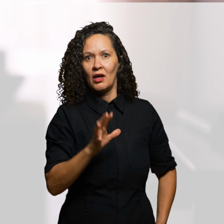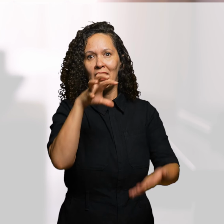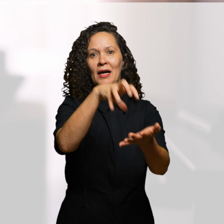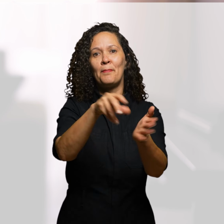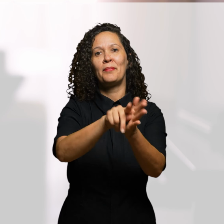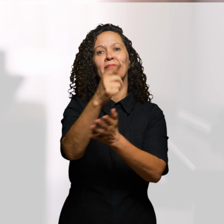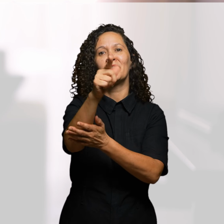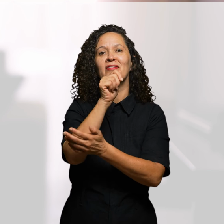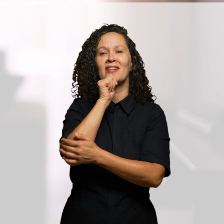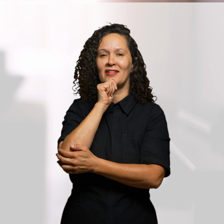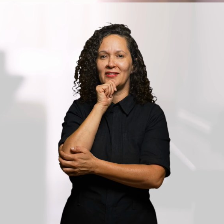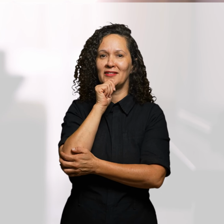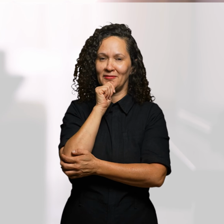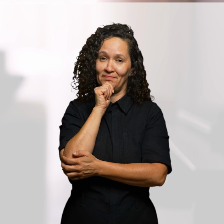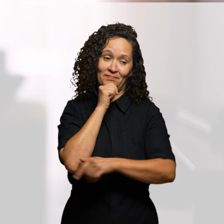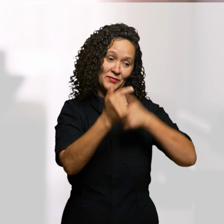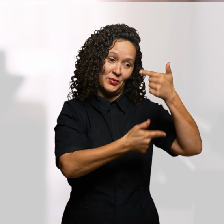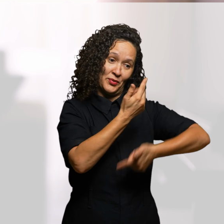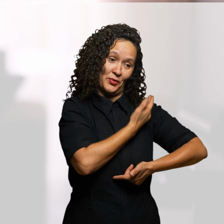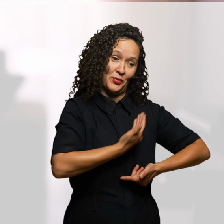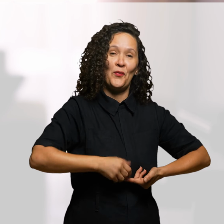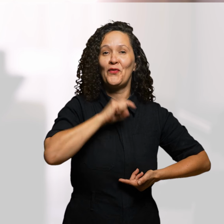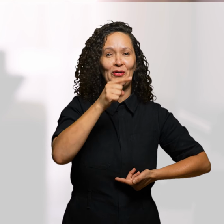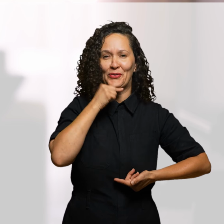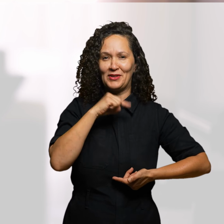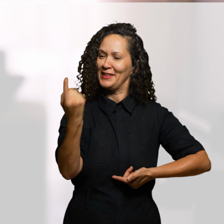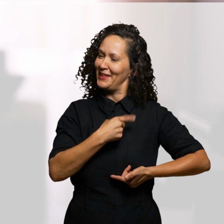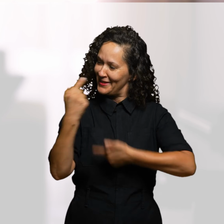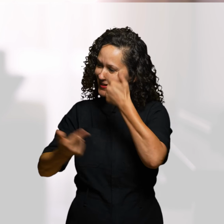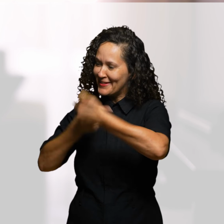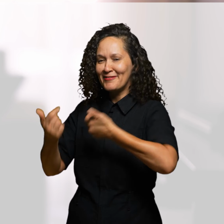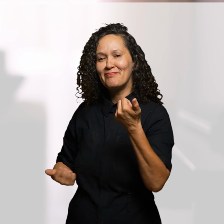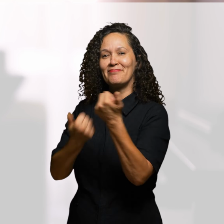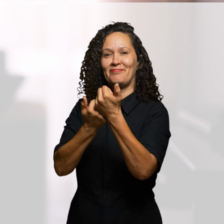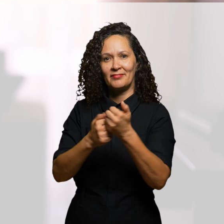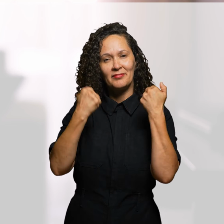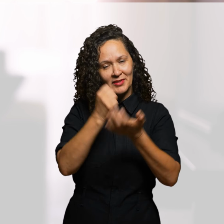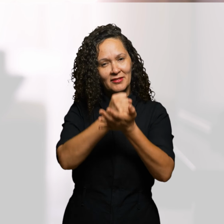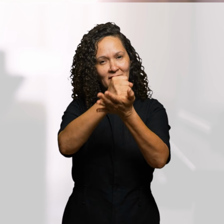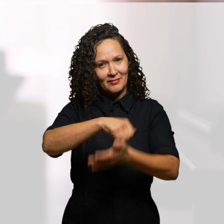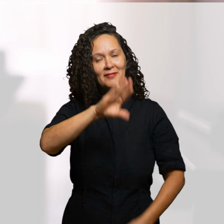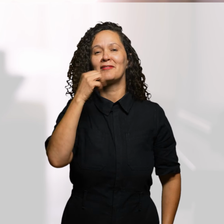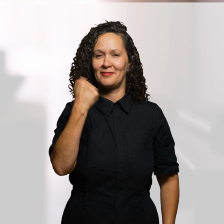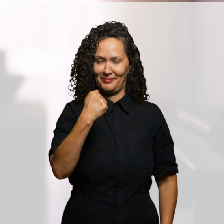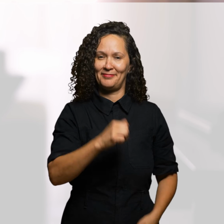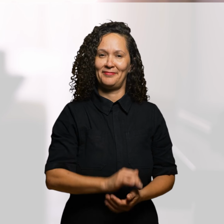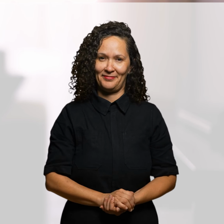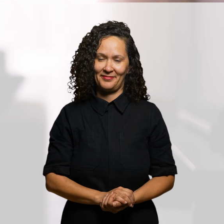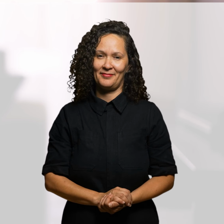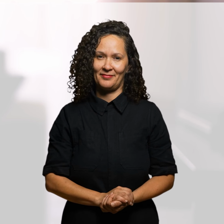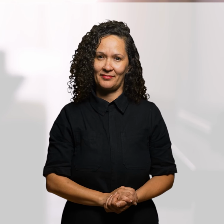própria, e é a extensão do trabalho que o governo não consegue fazer. Então, deveria ter um apoio maior, né?